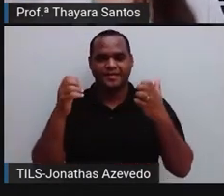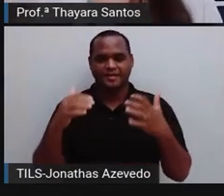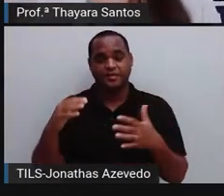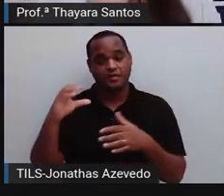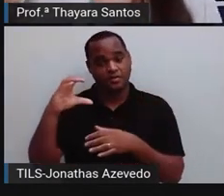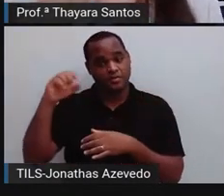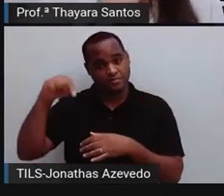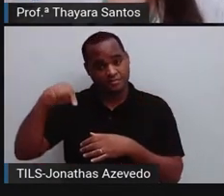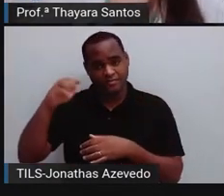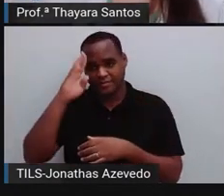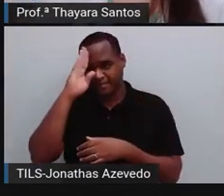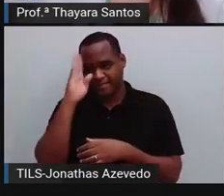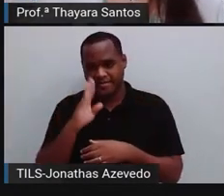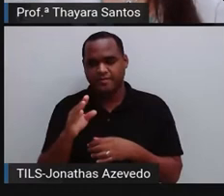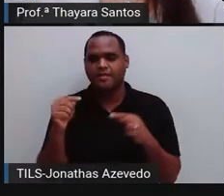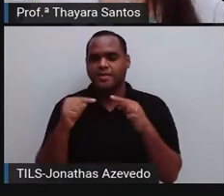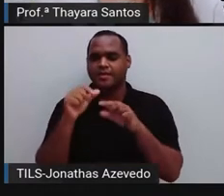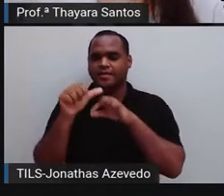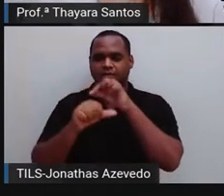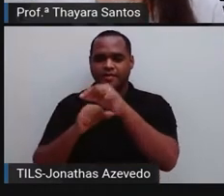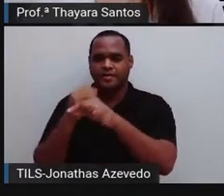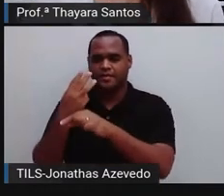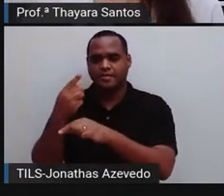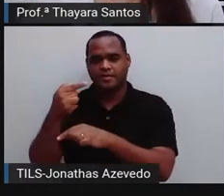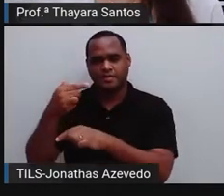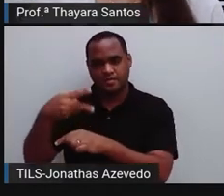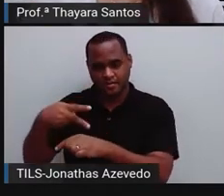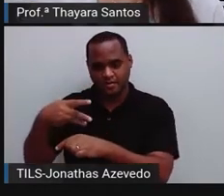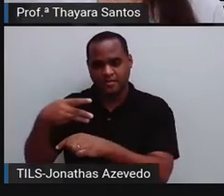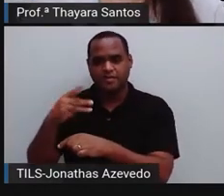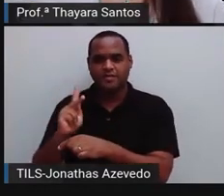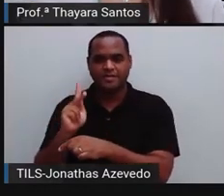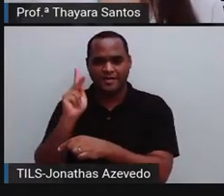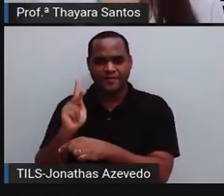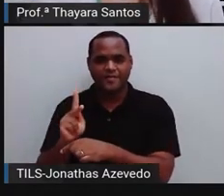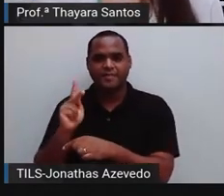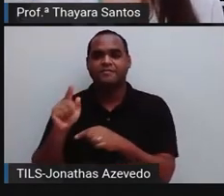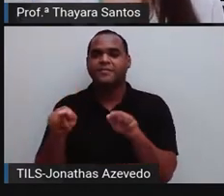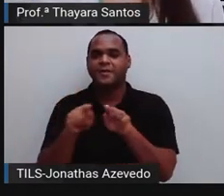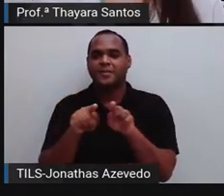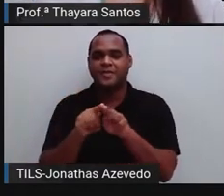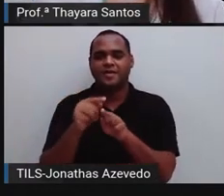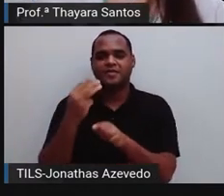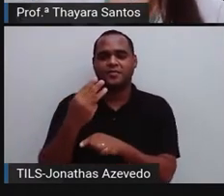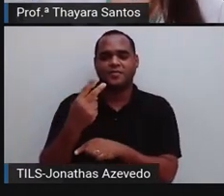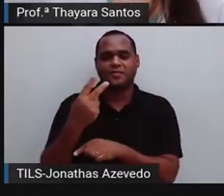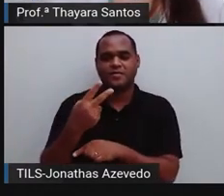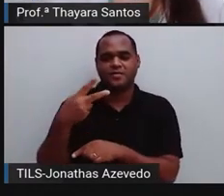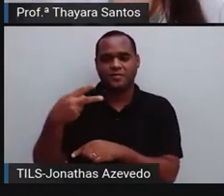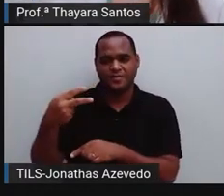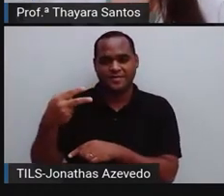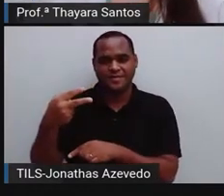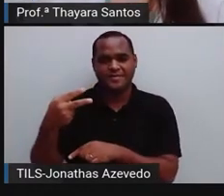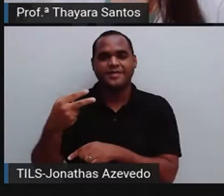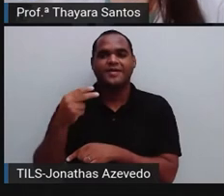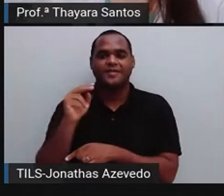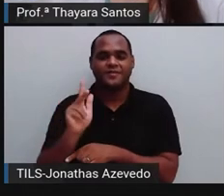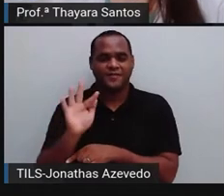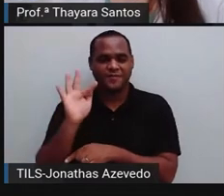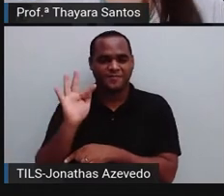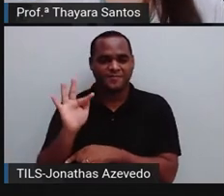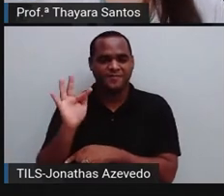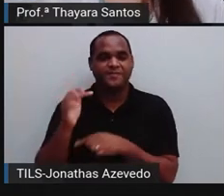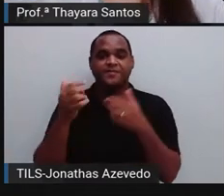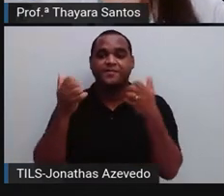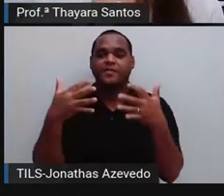graus Celsius corresponde a 373 Kelvin e 212 graus Fahrenheit. Como